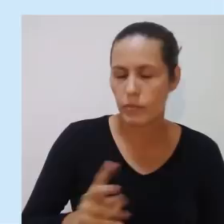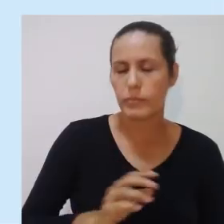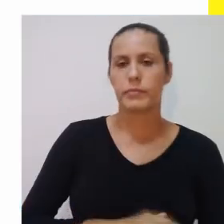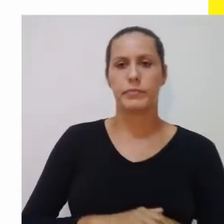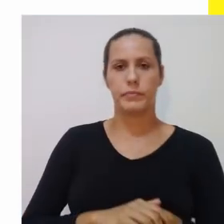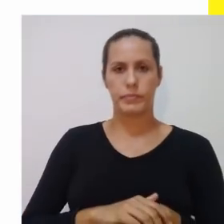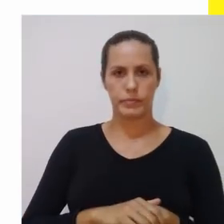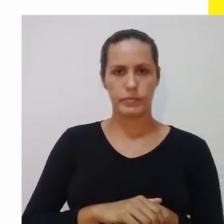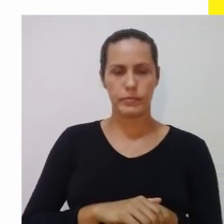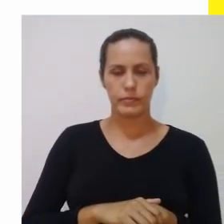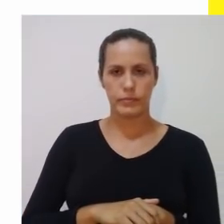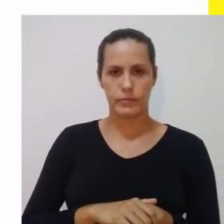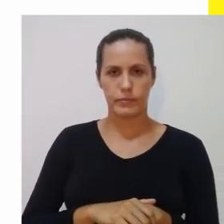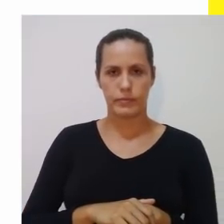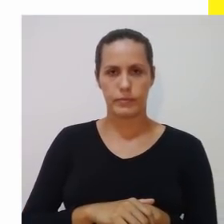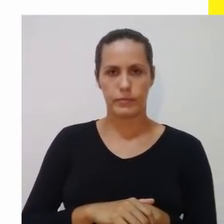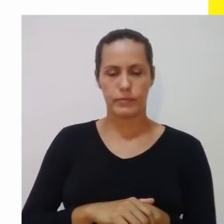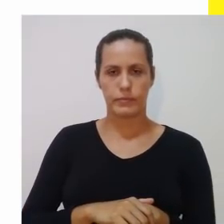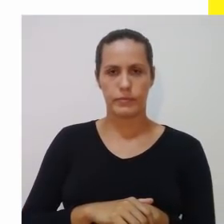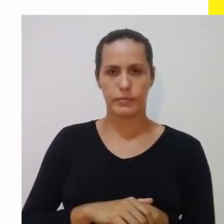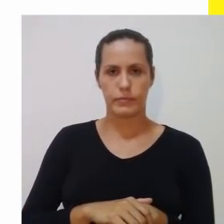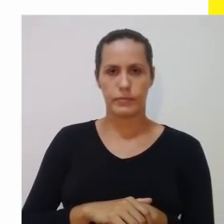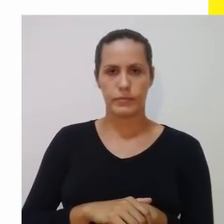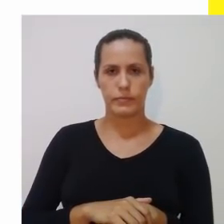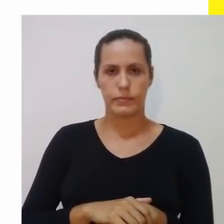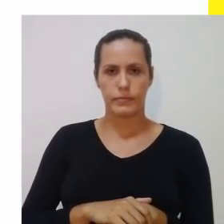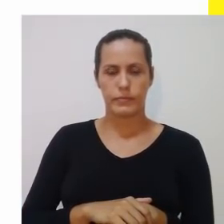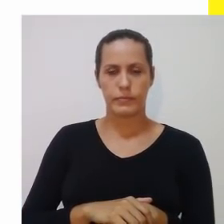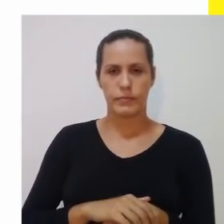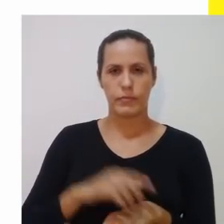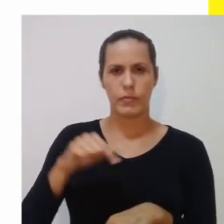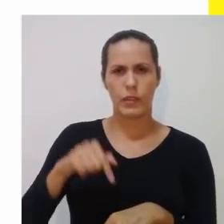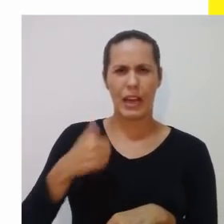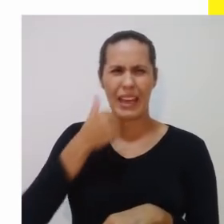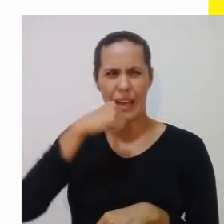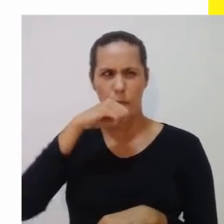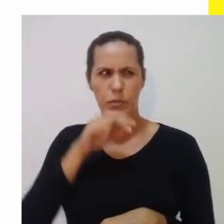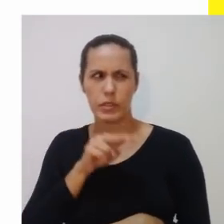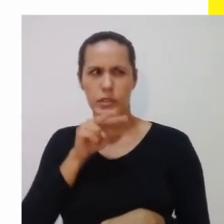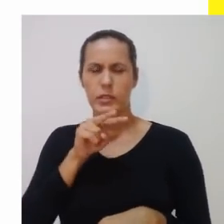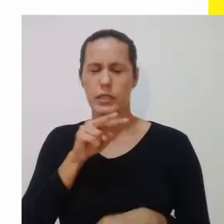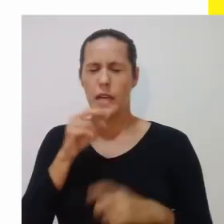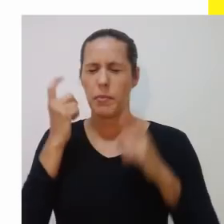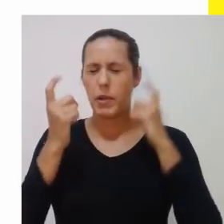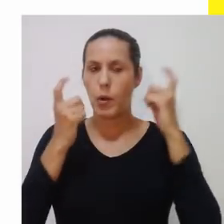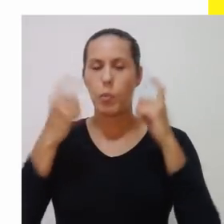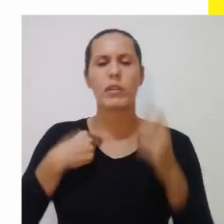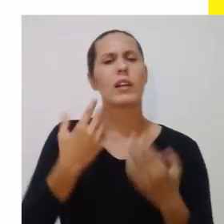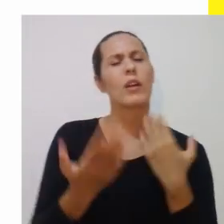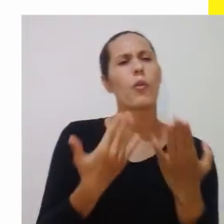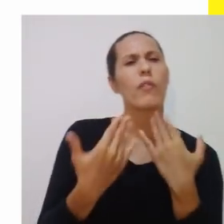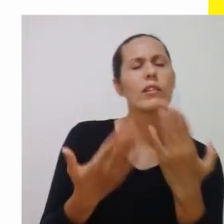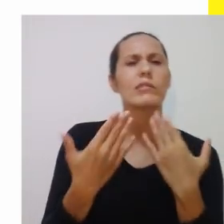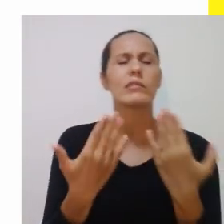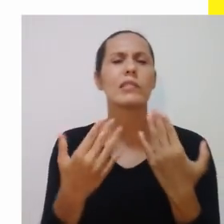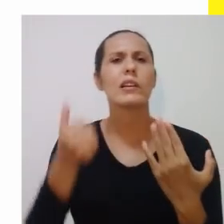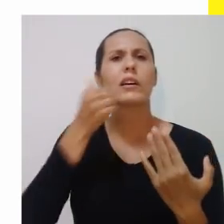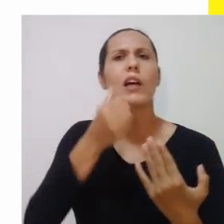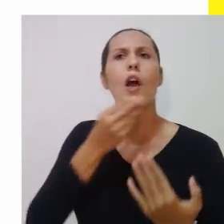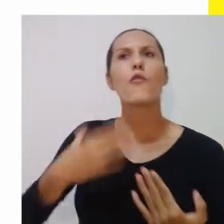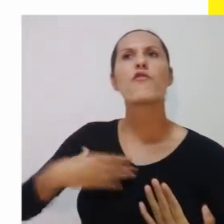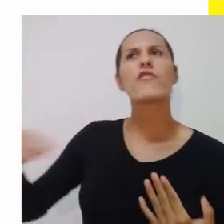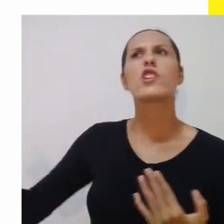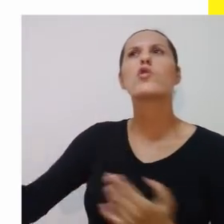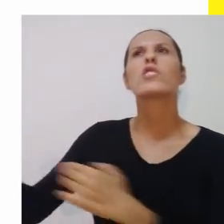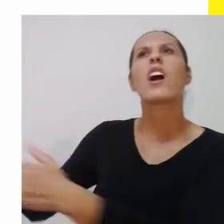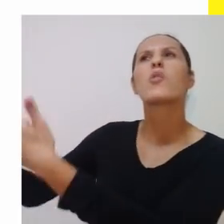de novo na continuação desse exemplo. Olhe para a tela. Preocupada, o filho está lá mexendo, né?